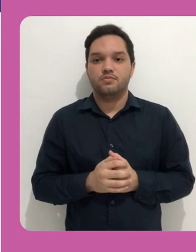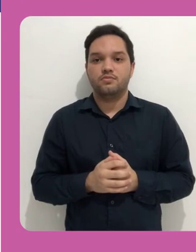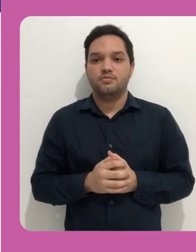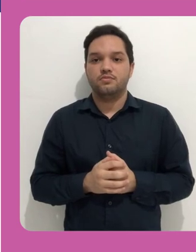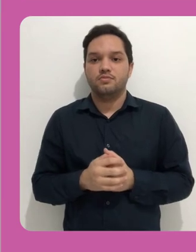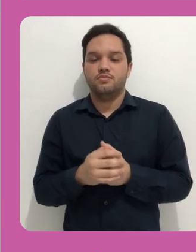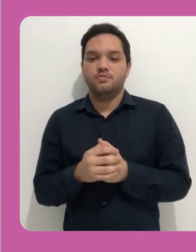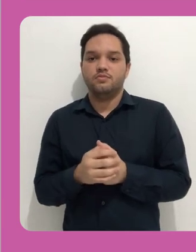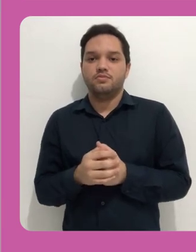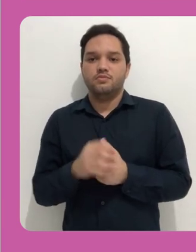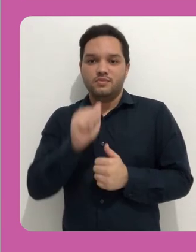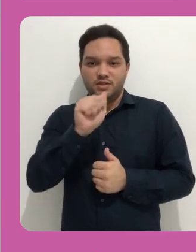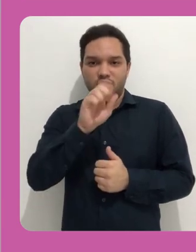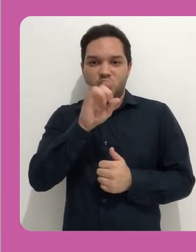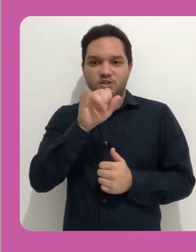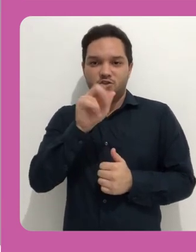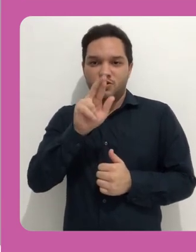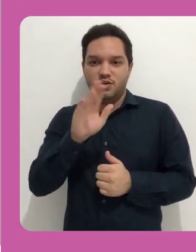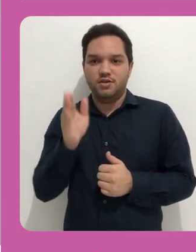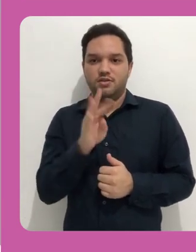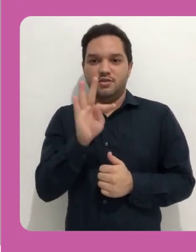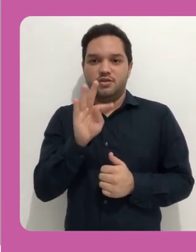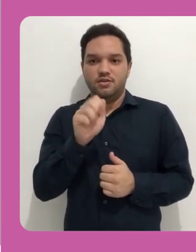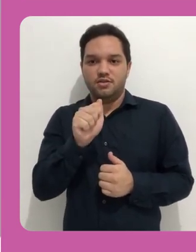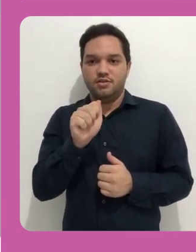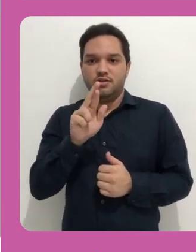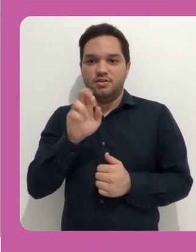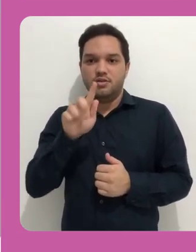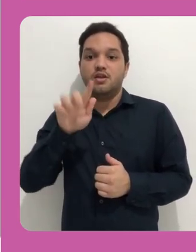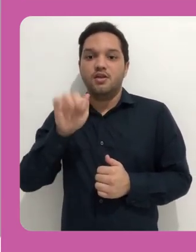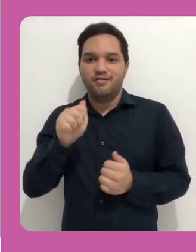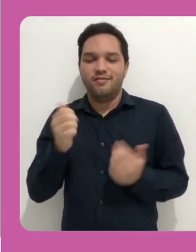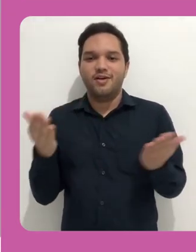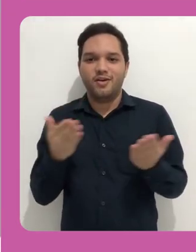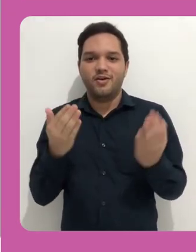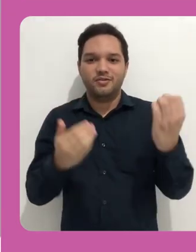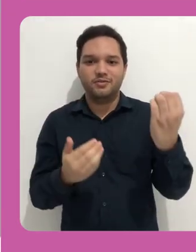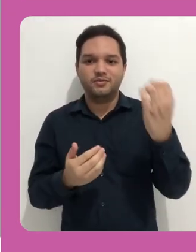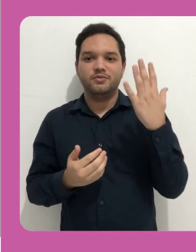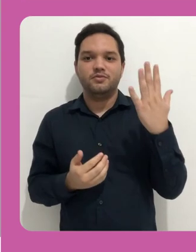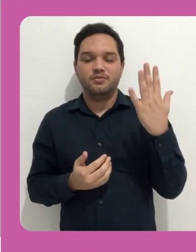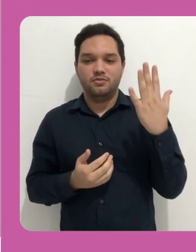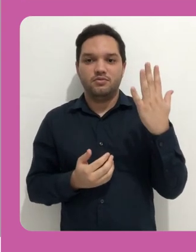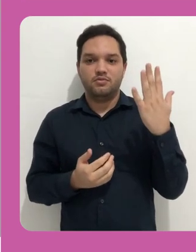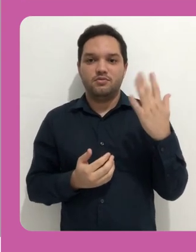Adicionar uma tarefa no mesmo jeito que antes. Então aqui, ó, já vai